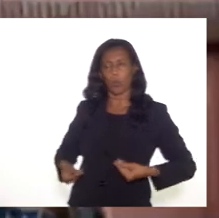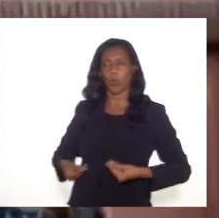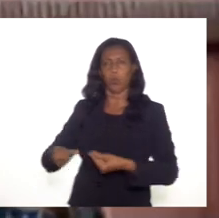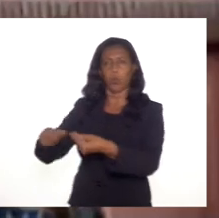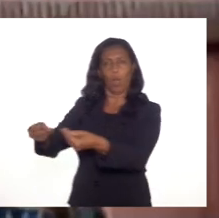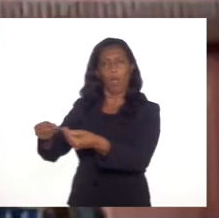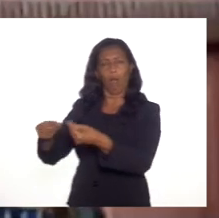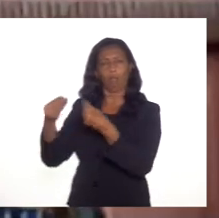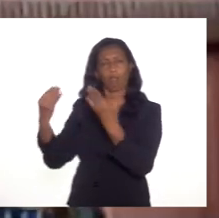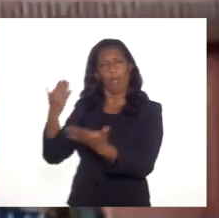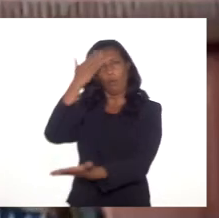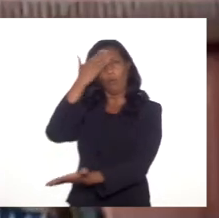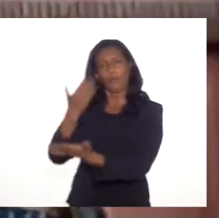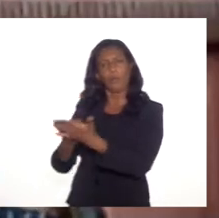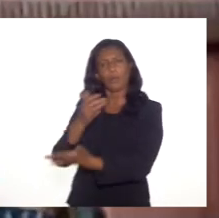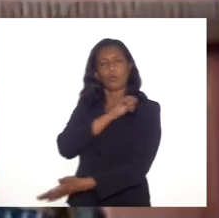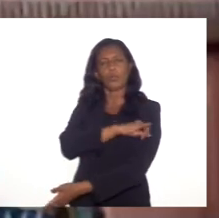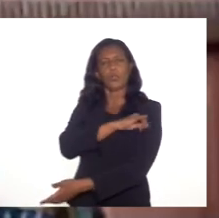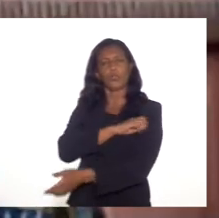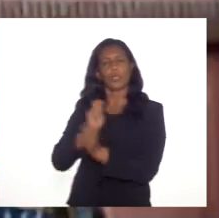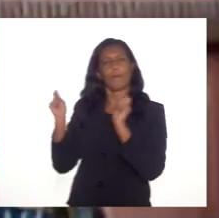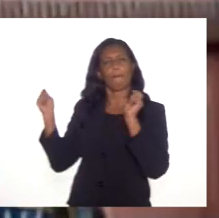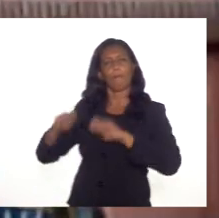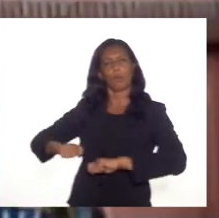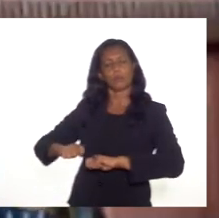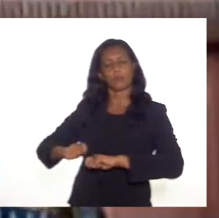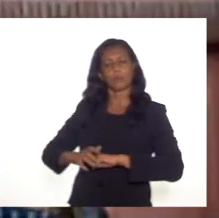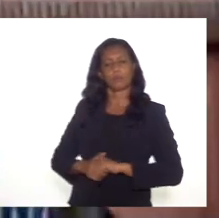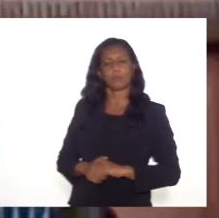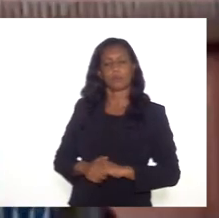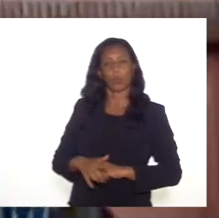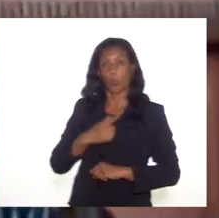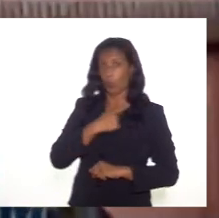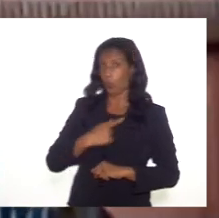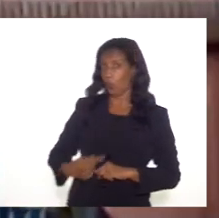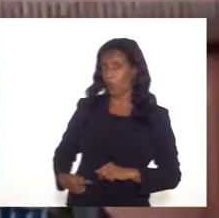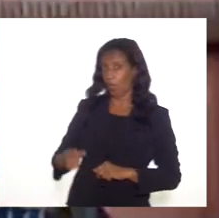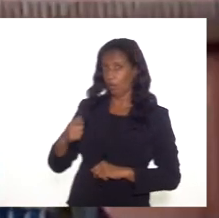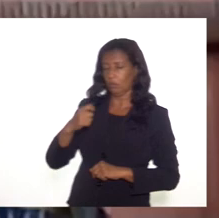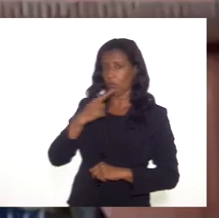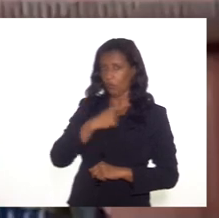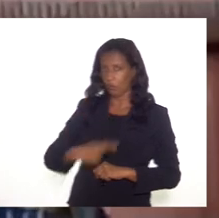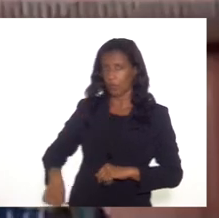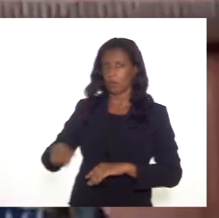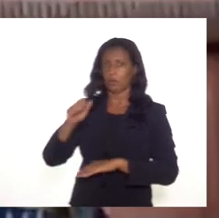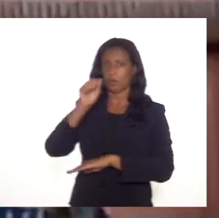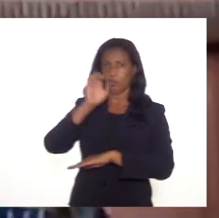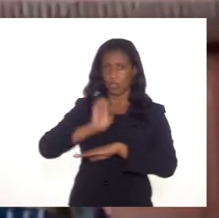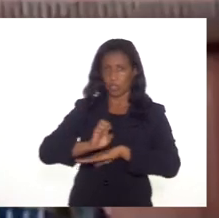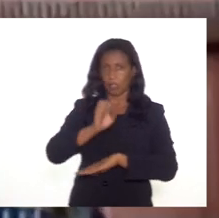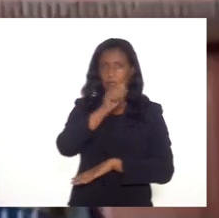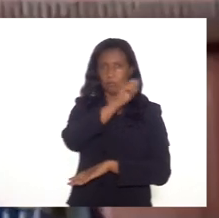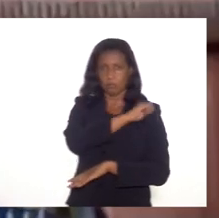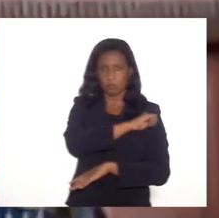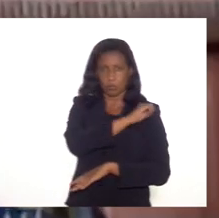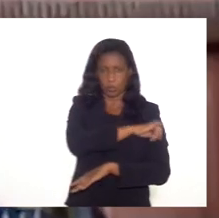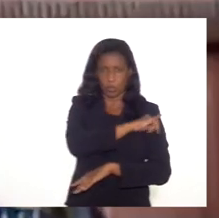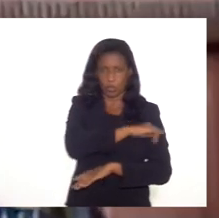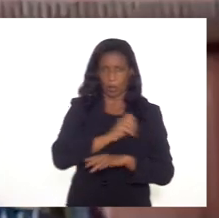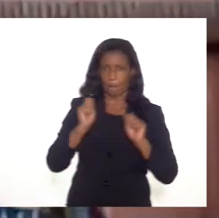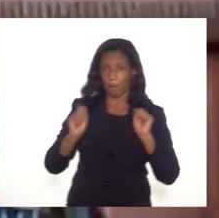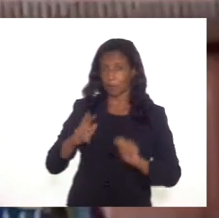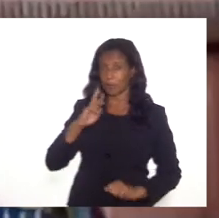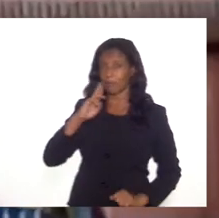Janeiro possa de fato, o governo do Estado do Rio de Janeiro possa de fato